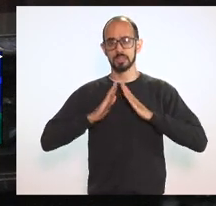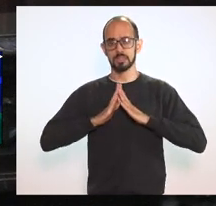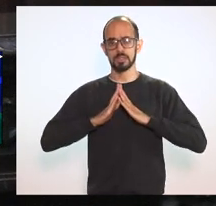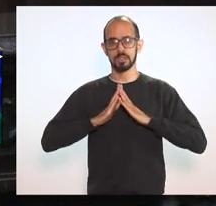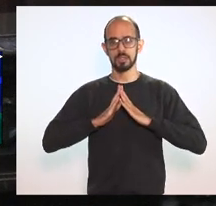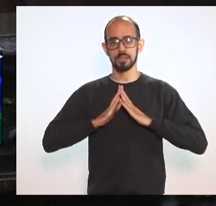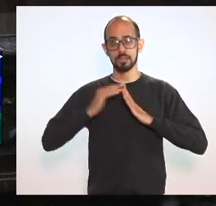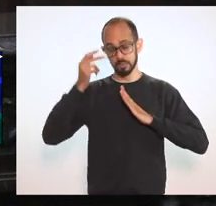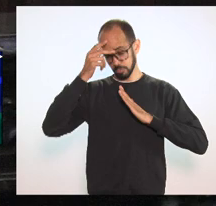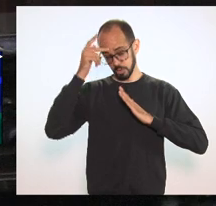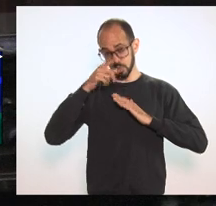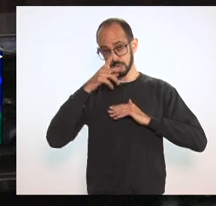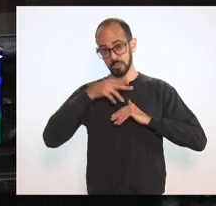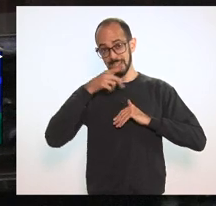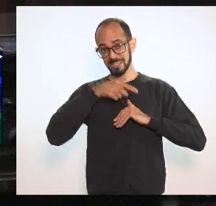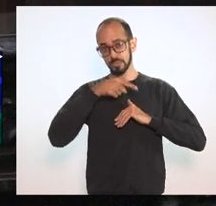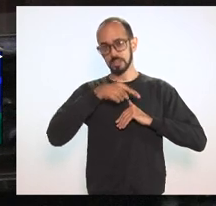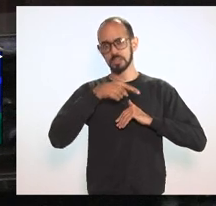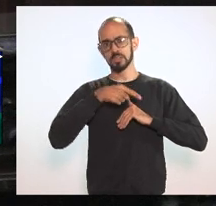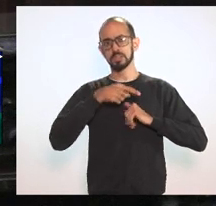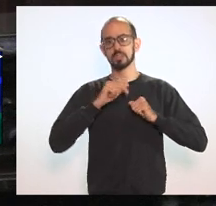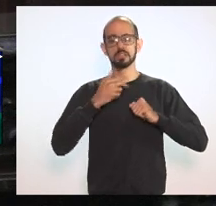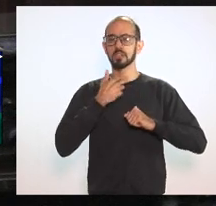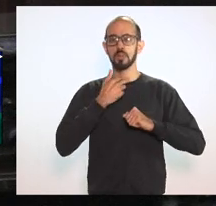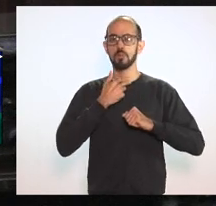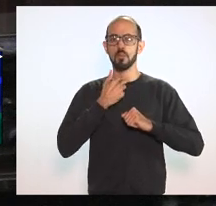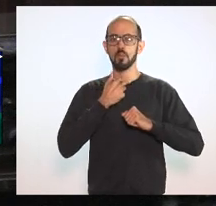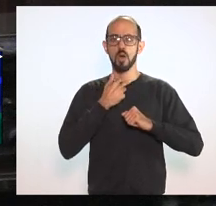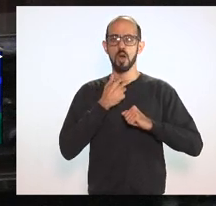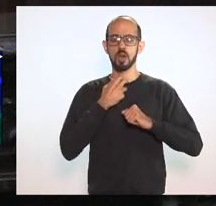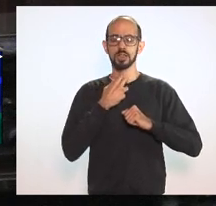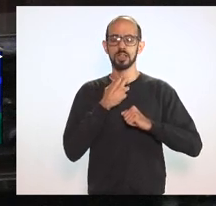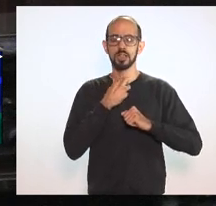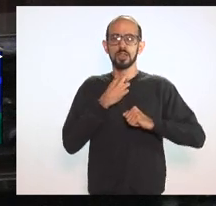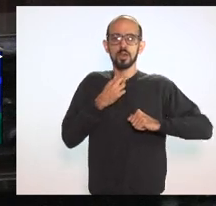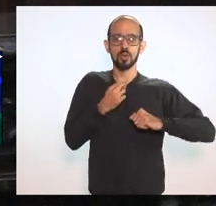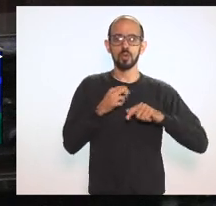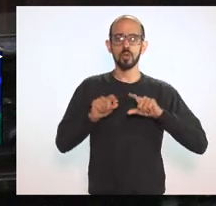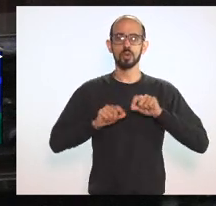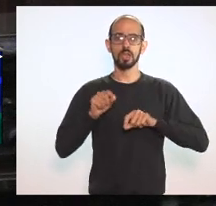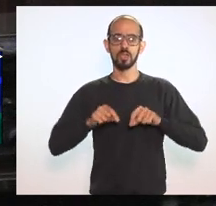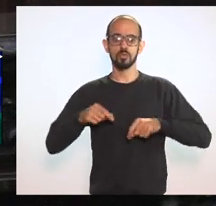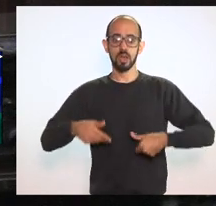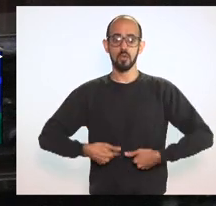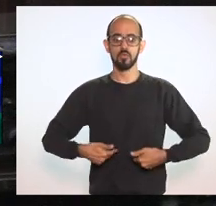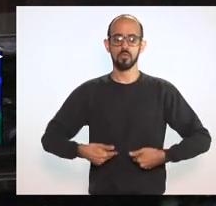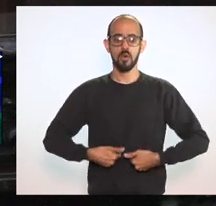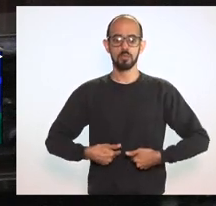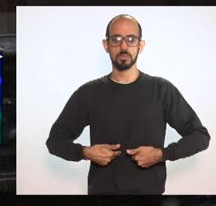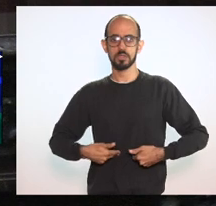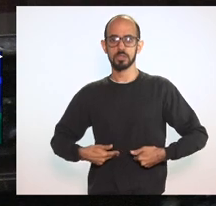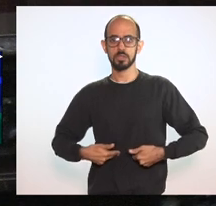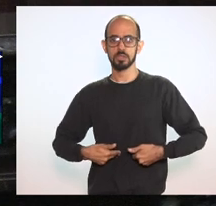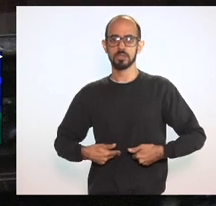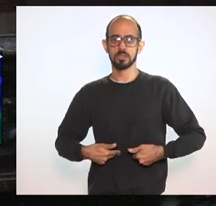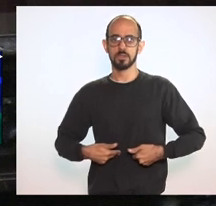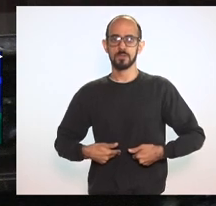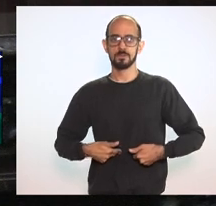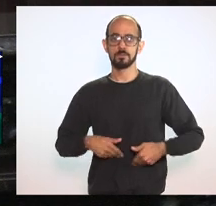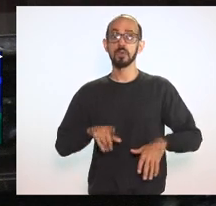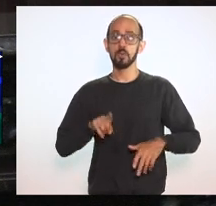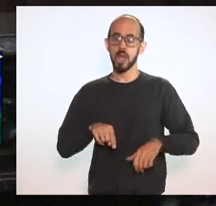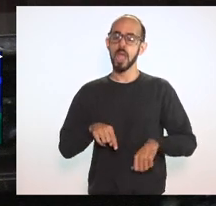essas pessoas não podem correr o risco de passar fome então uma medida as férias